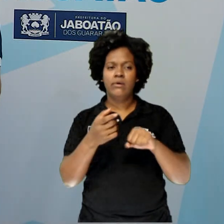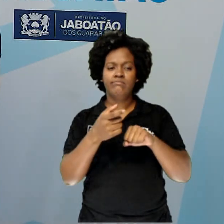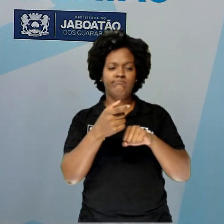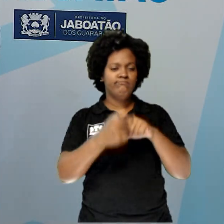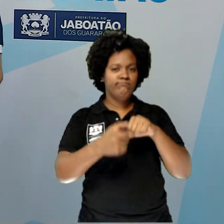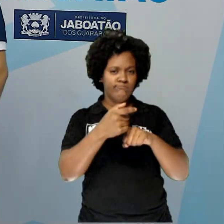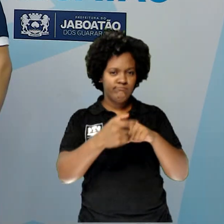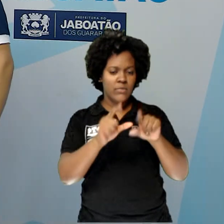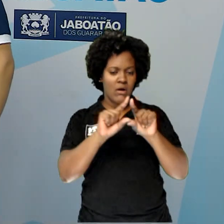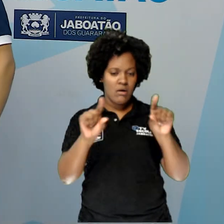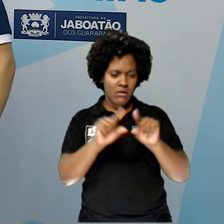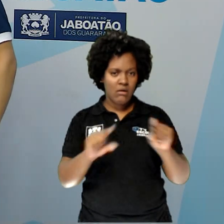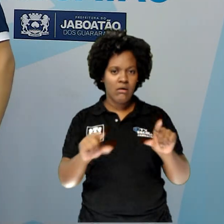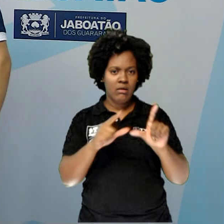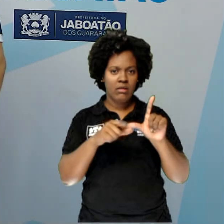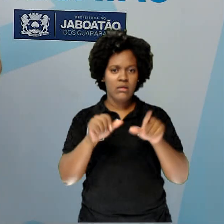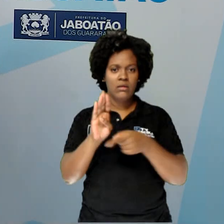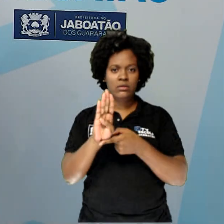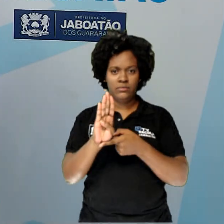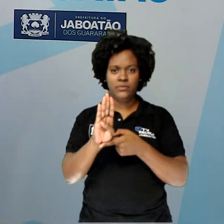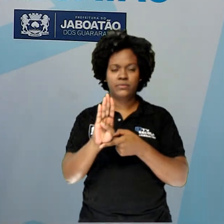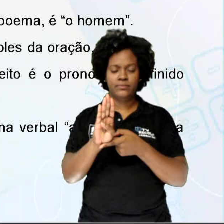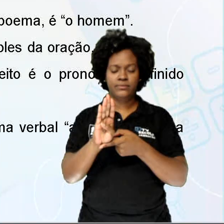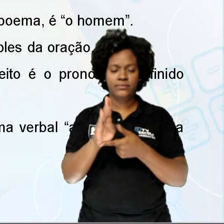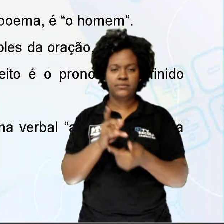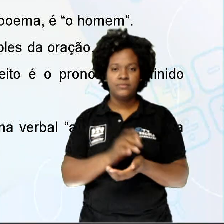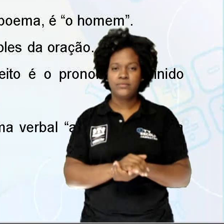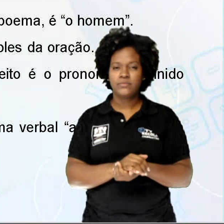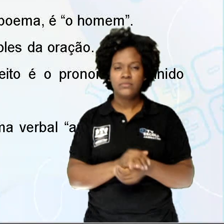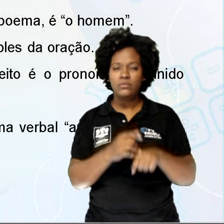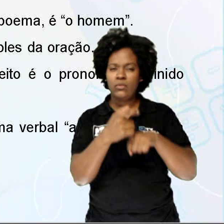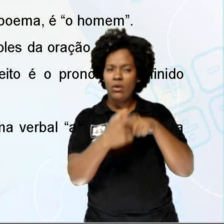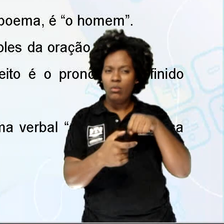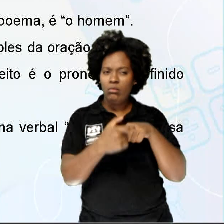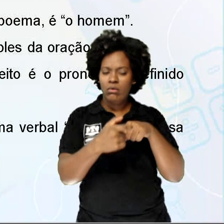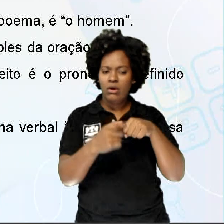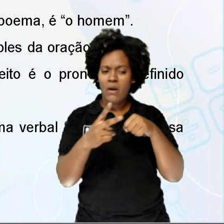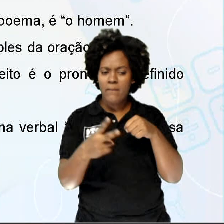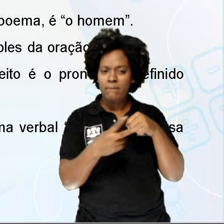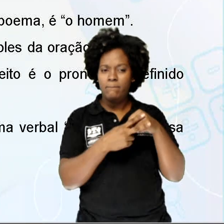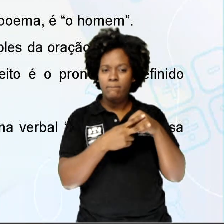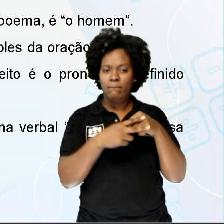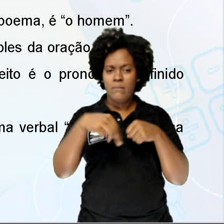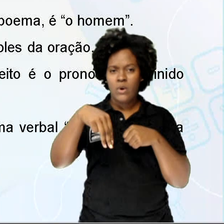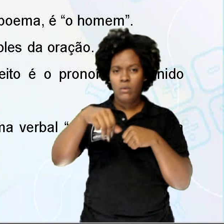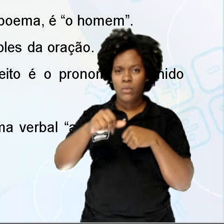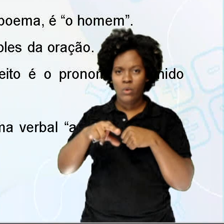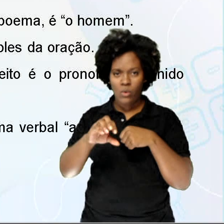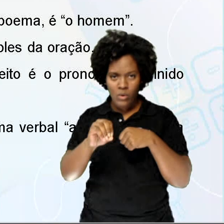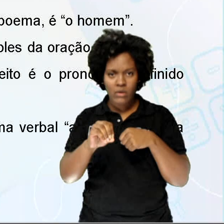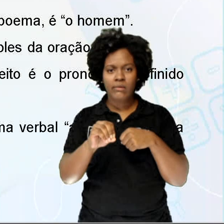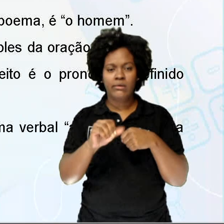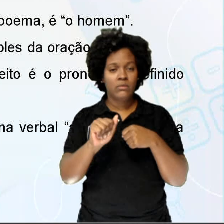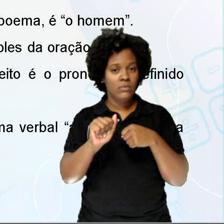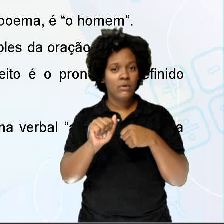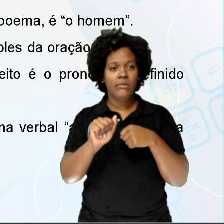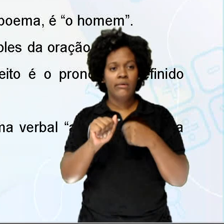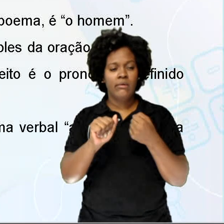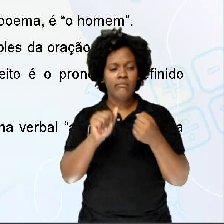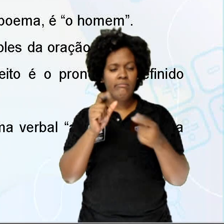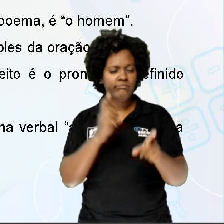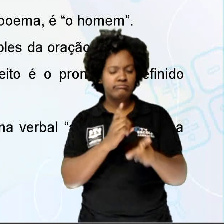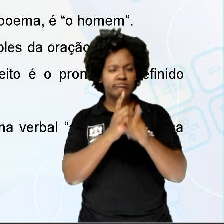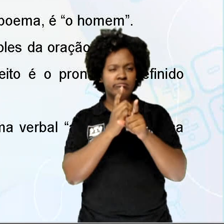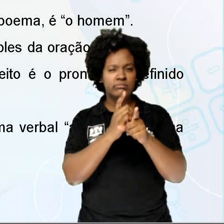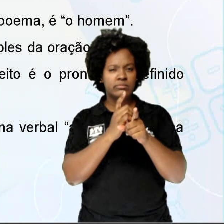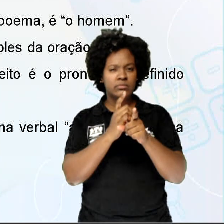verificar o item B, aí na tela de vocês. O sujeito da forma verbal mora, que aparece